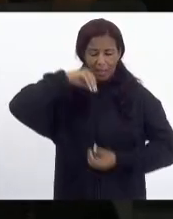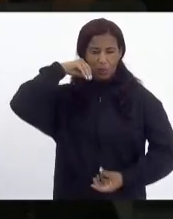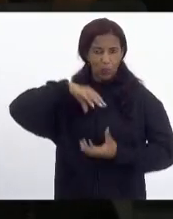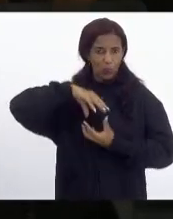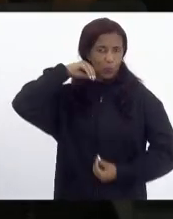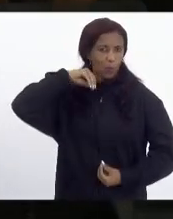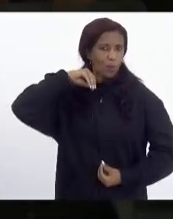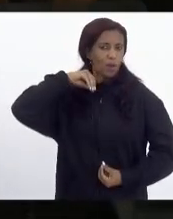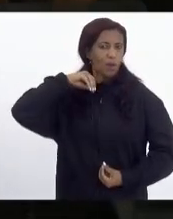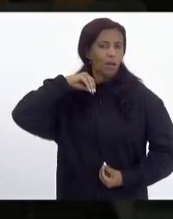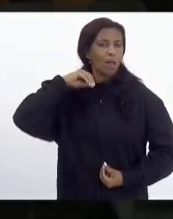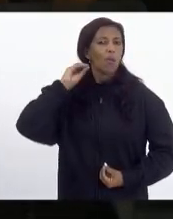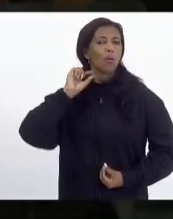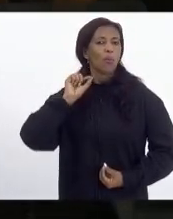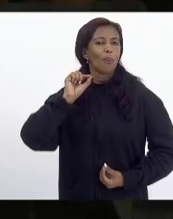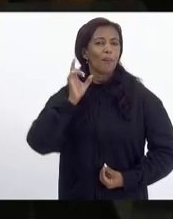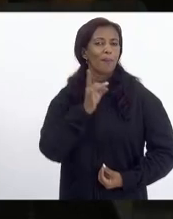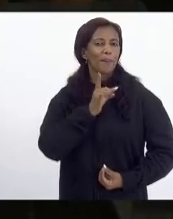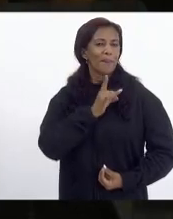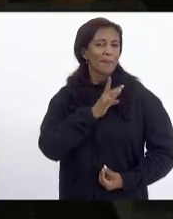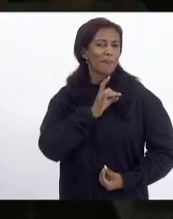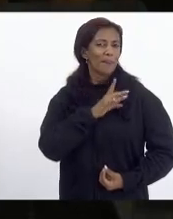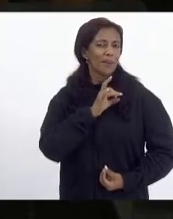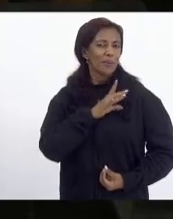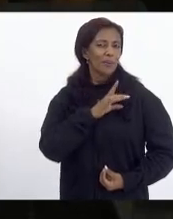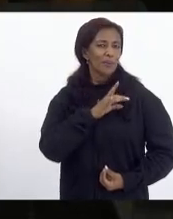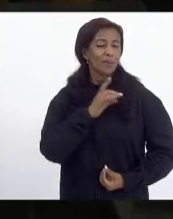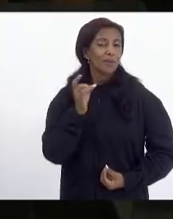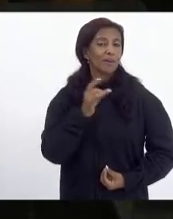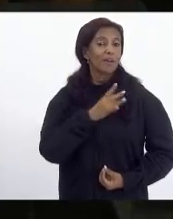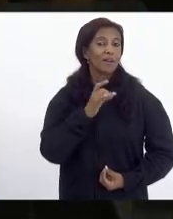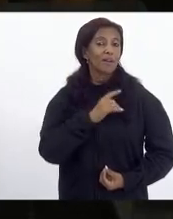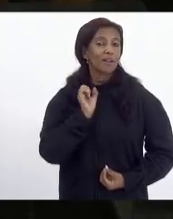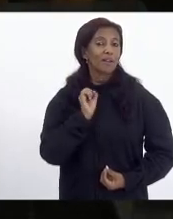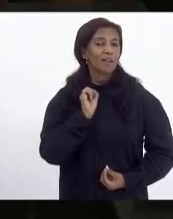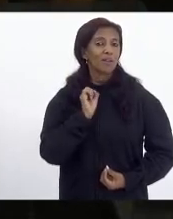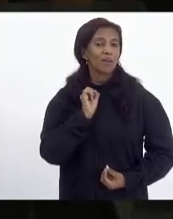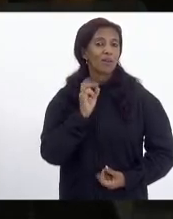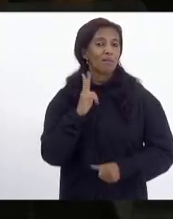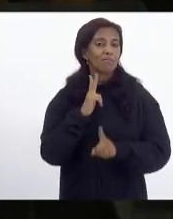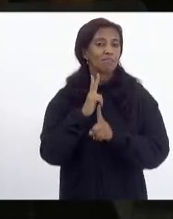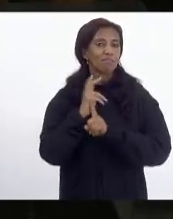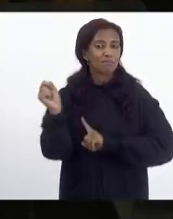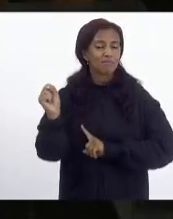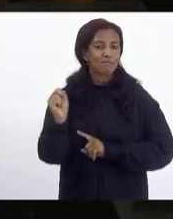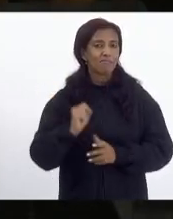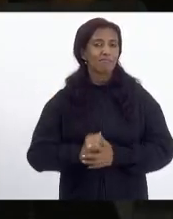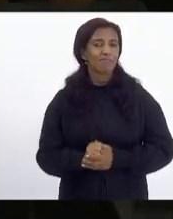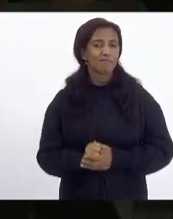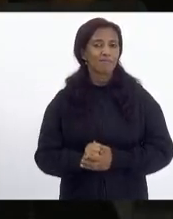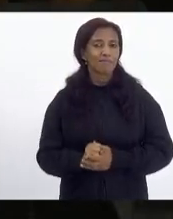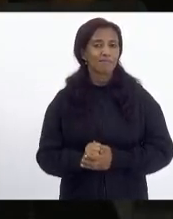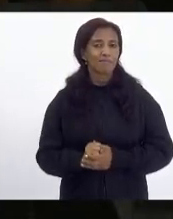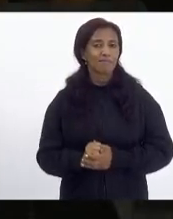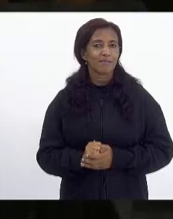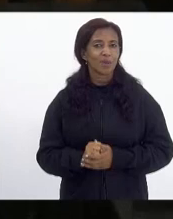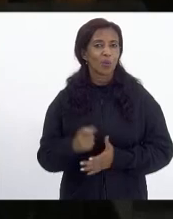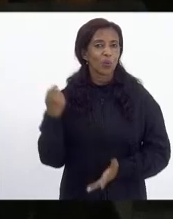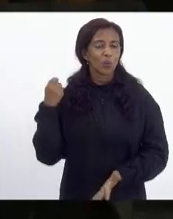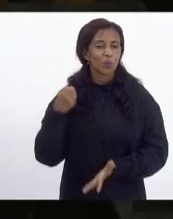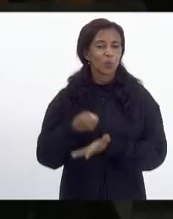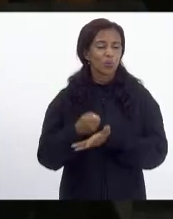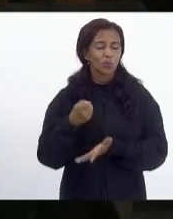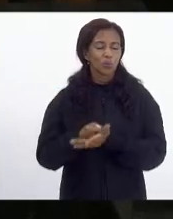é o medo é mais medo é superado com